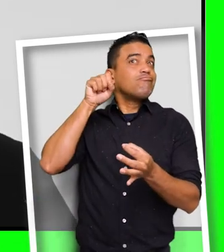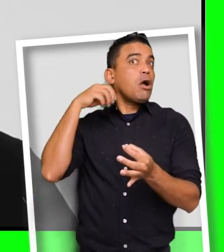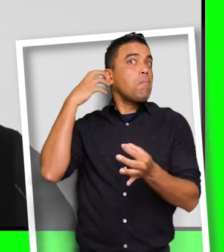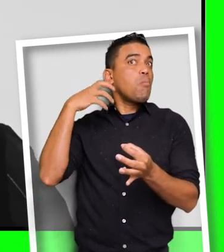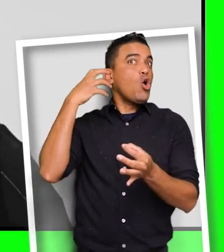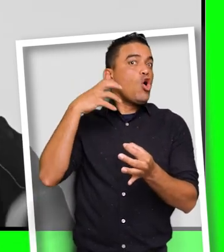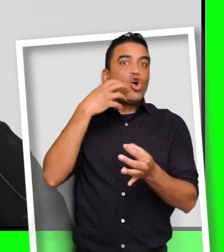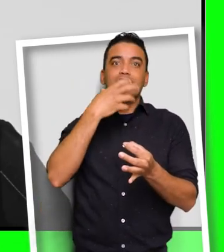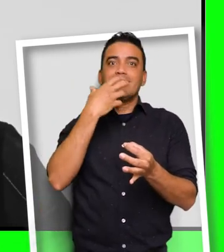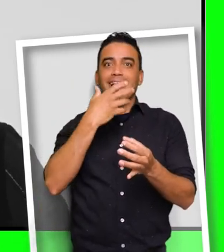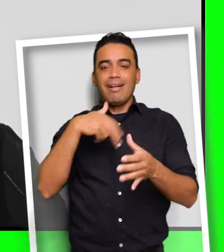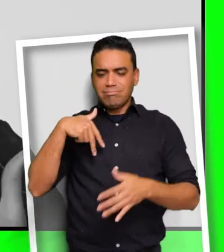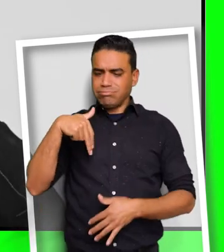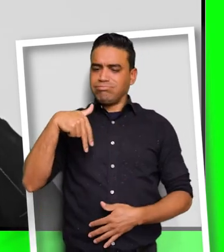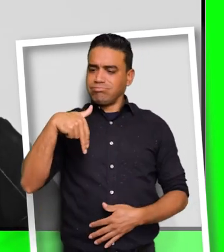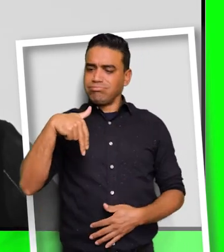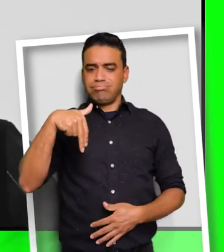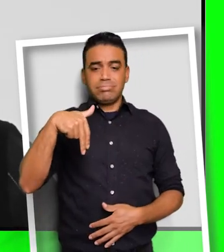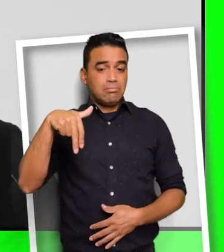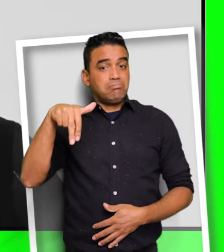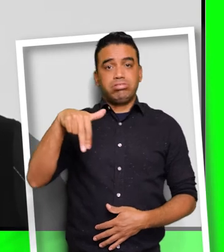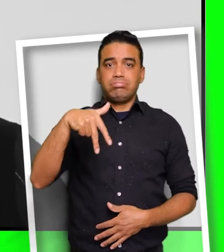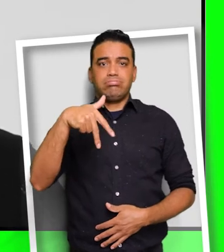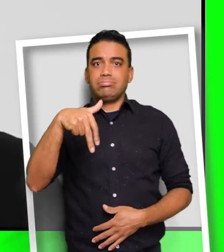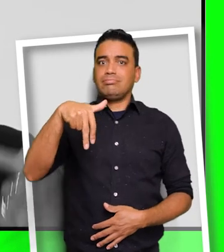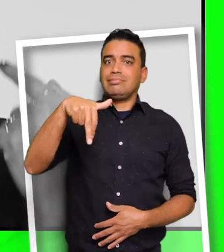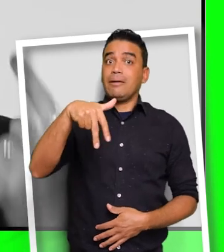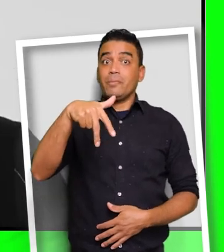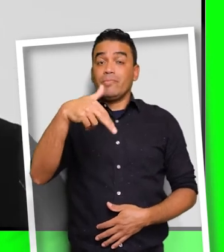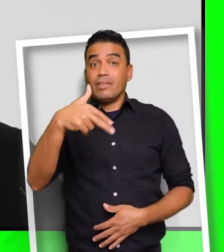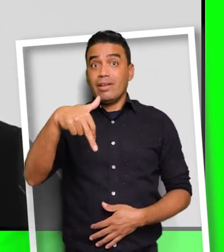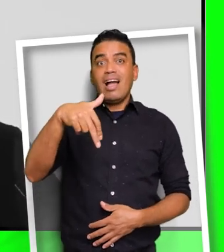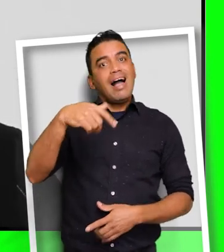uma música e anda no ritmo da música. A gente vai